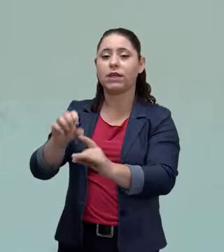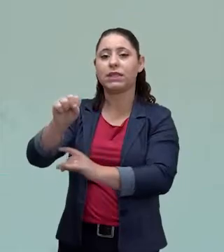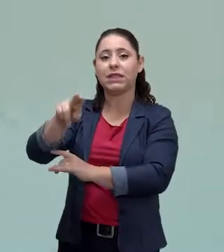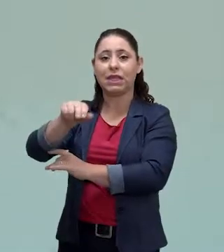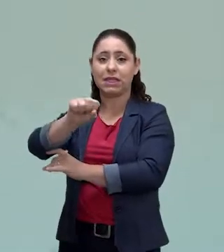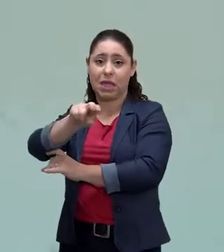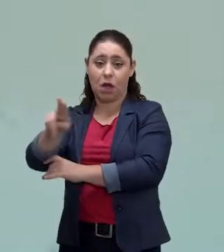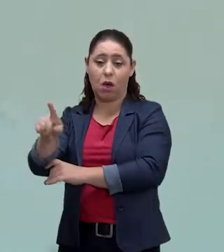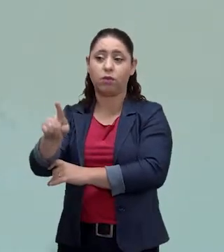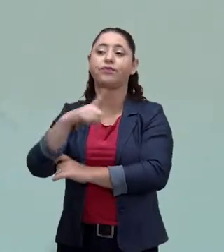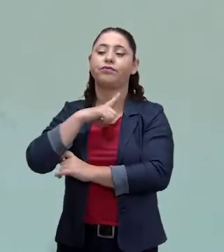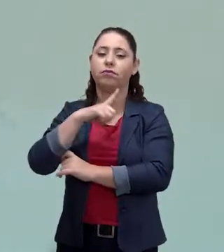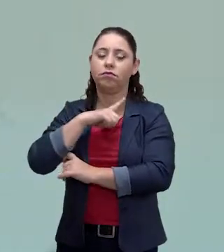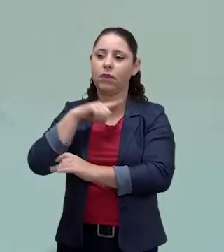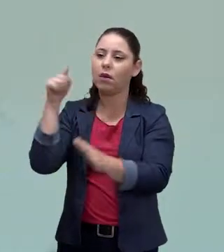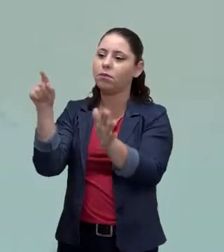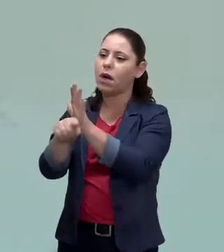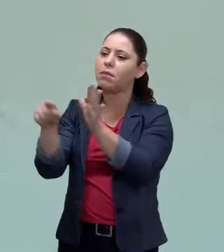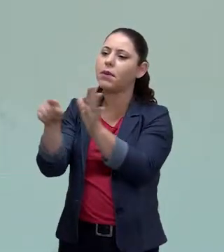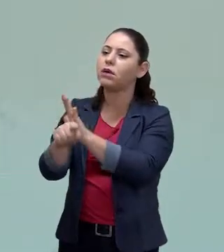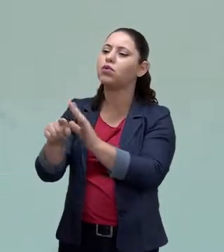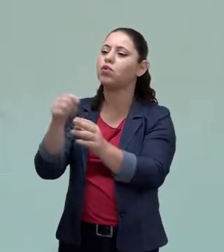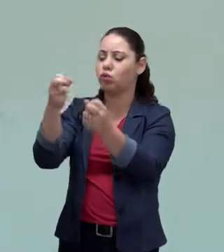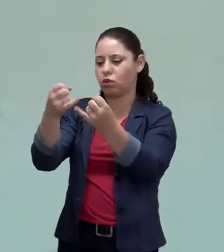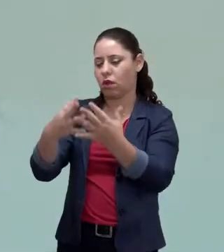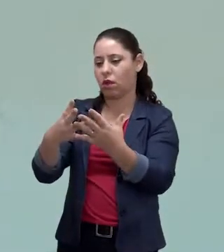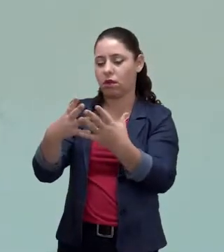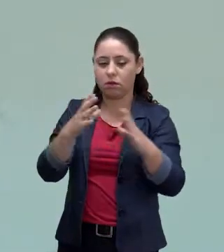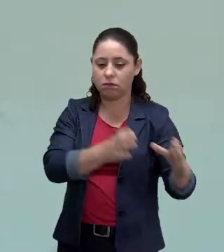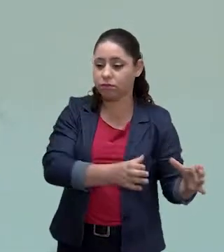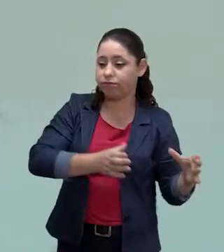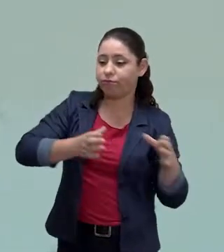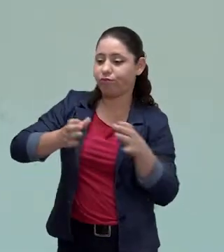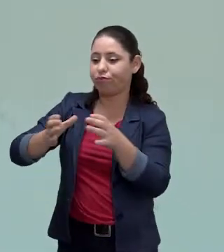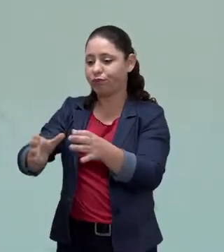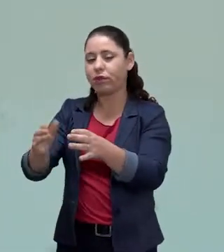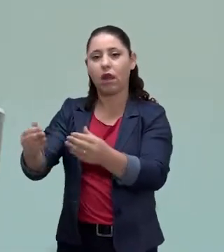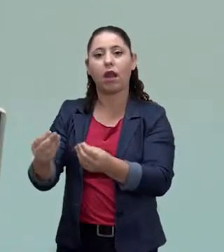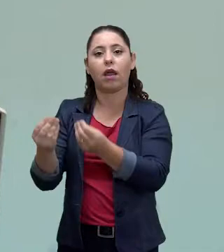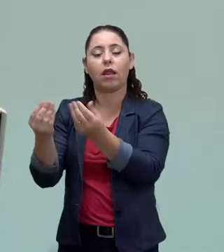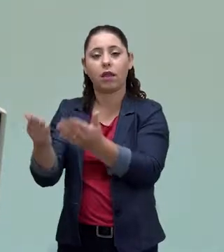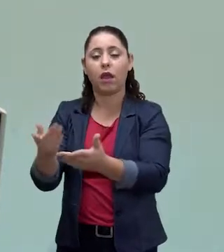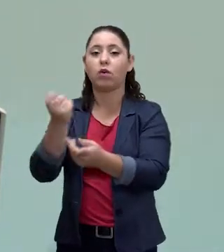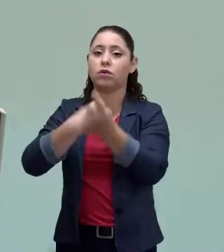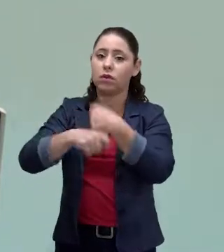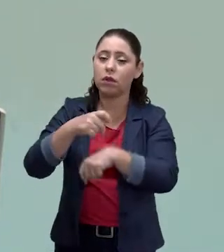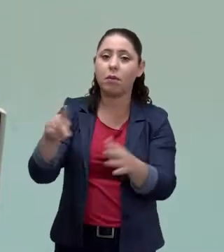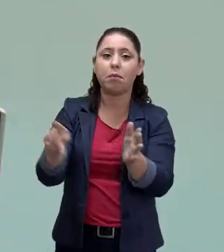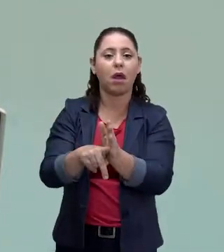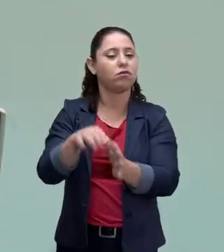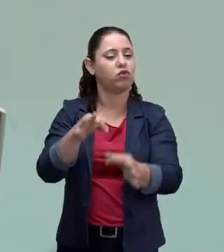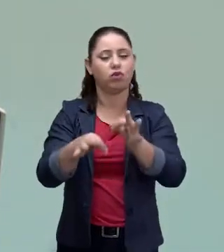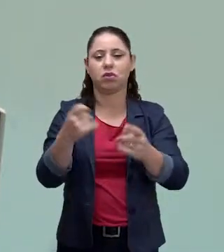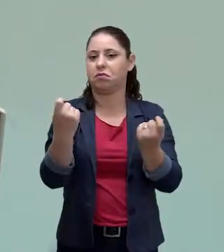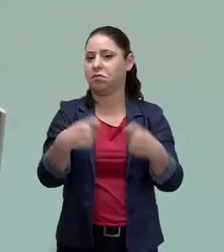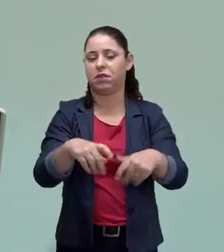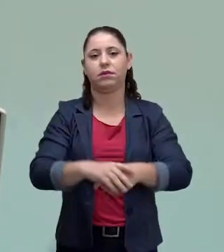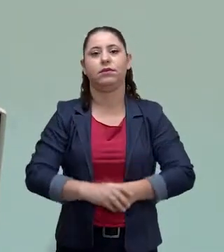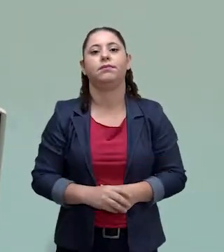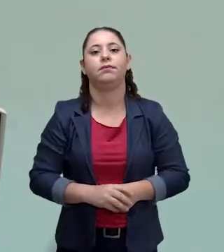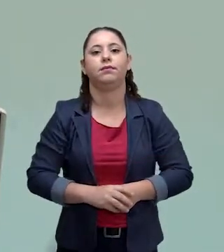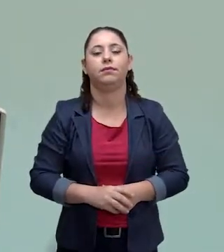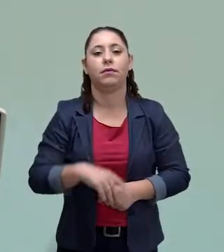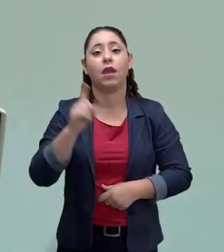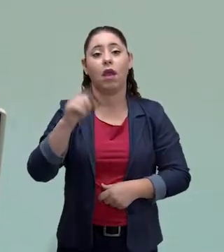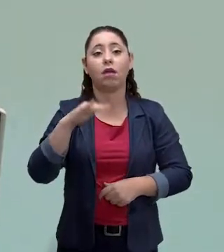ele passa por uma triagem e o fornecimento é feito direto pela via administrativa sem precisar judicializar.